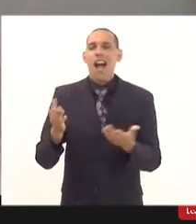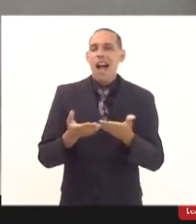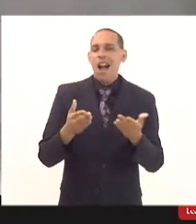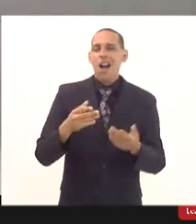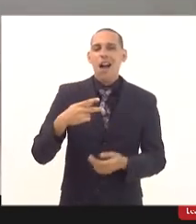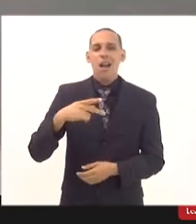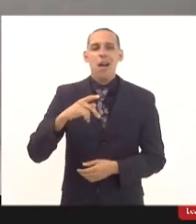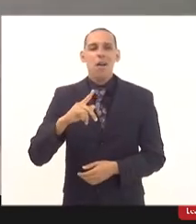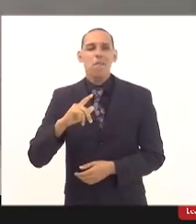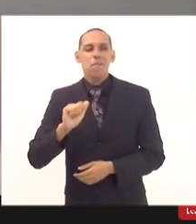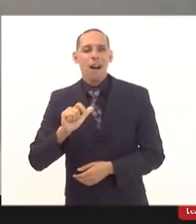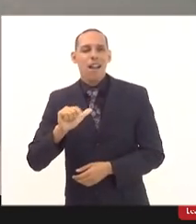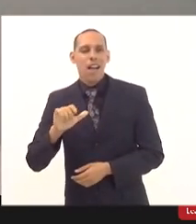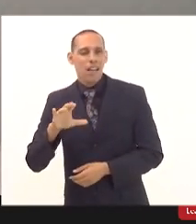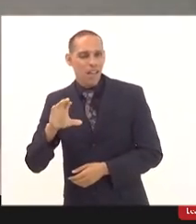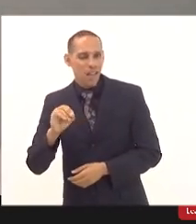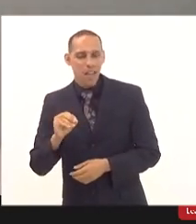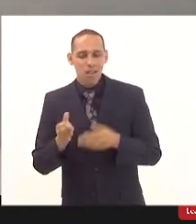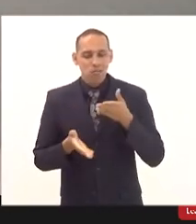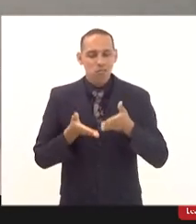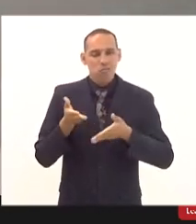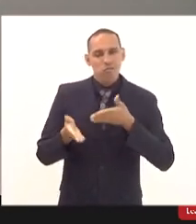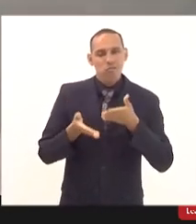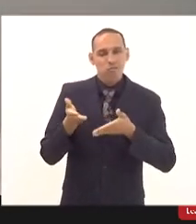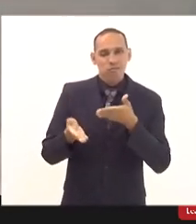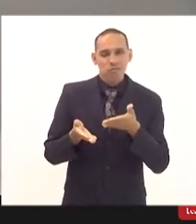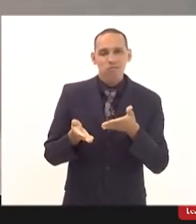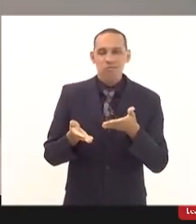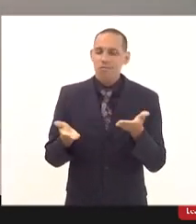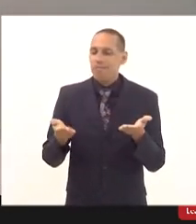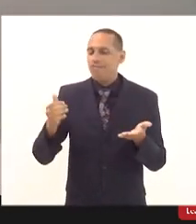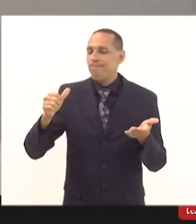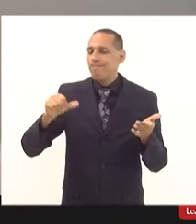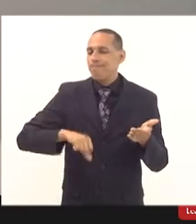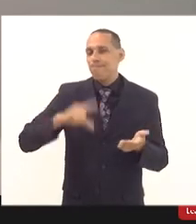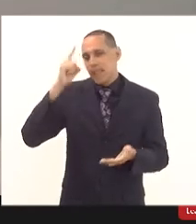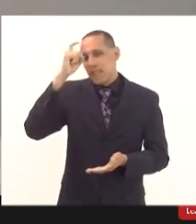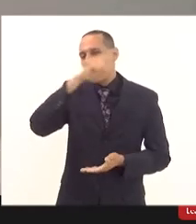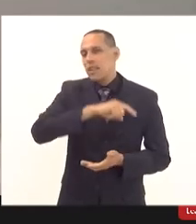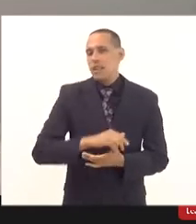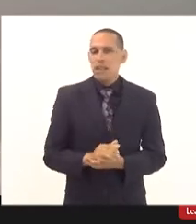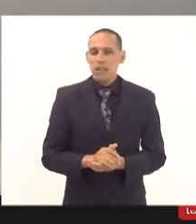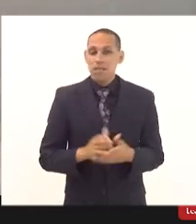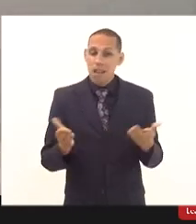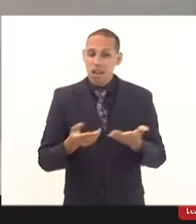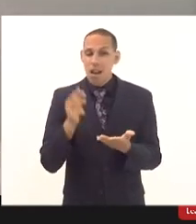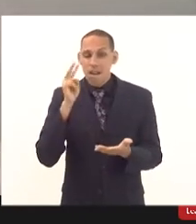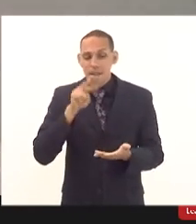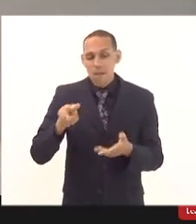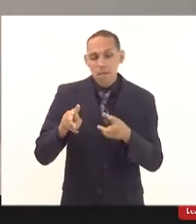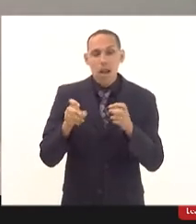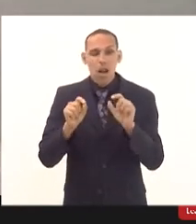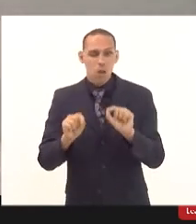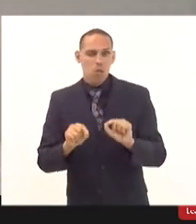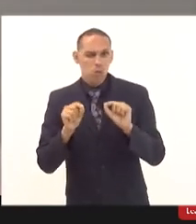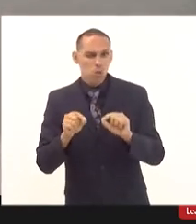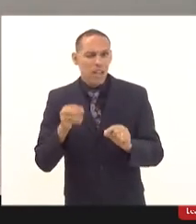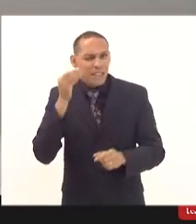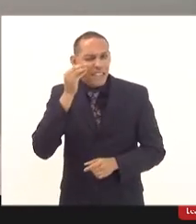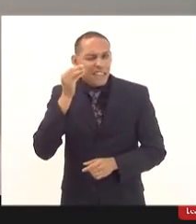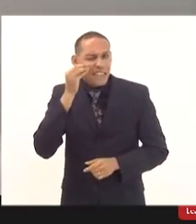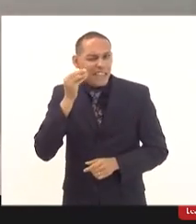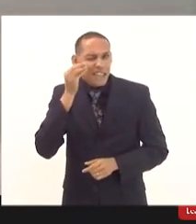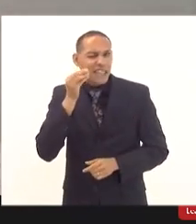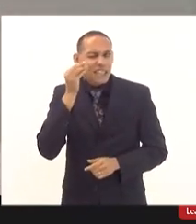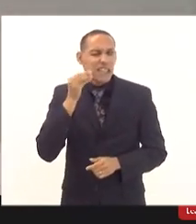esse é o que é o complicador maior versus emissor e agora a gente tá vendo essa nesse essa tentativa de